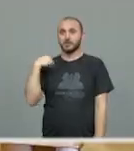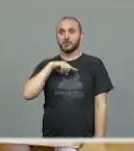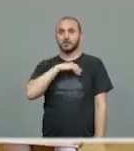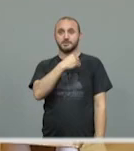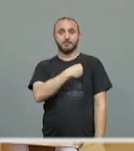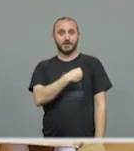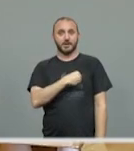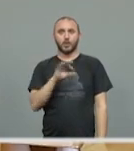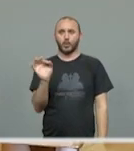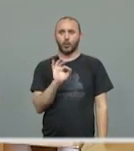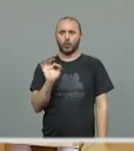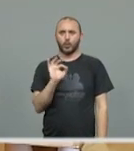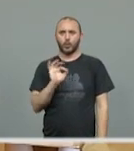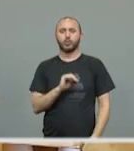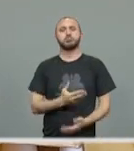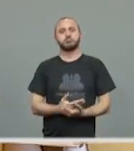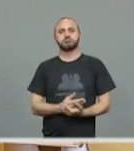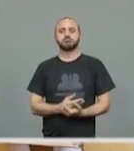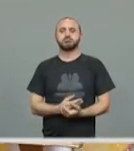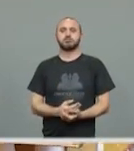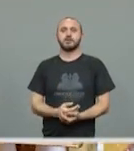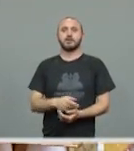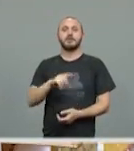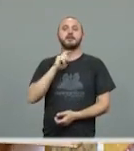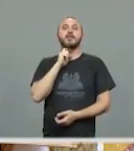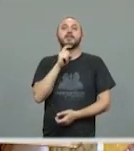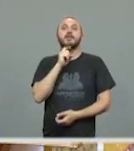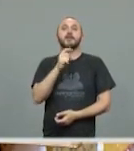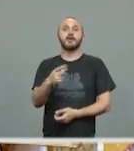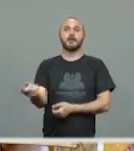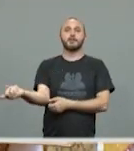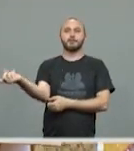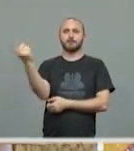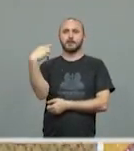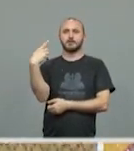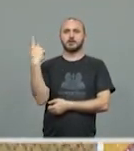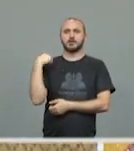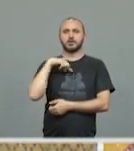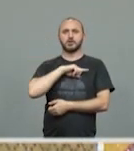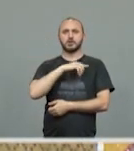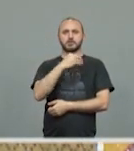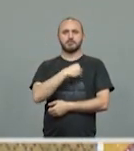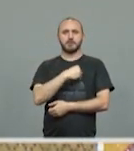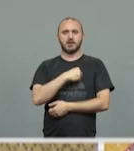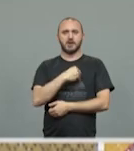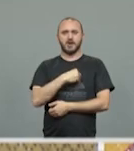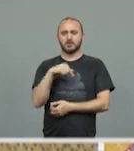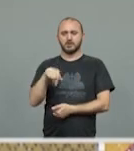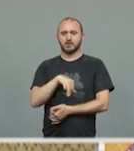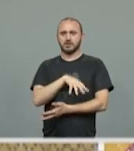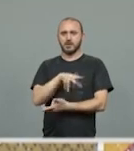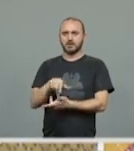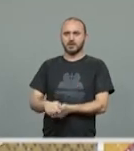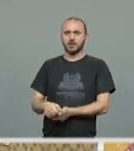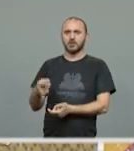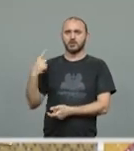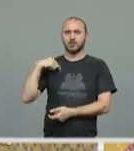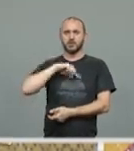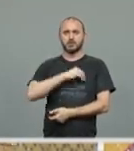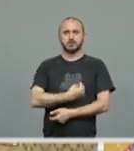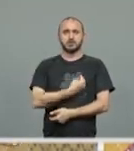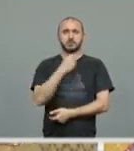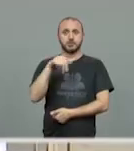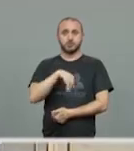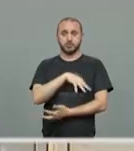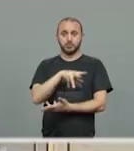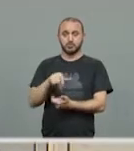leve em consideração isso, ninguém nos deu autorização para sermos mundanos, estamos no mundo,